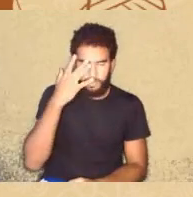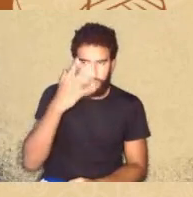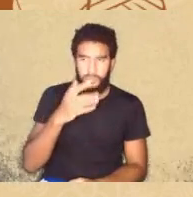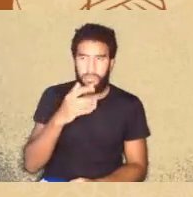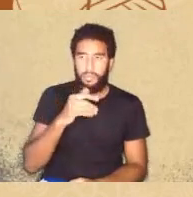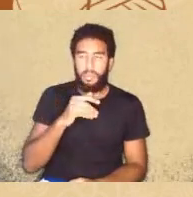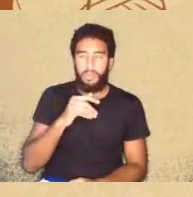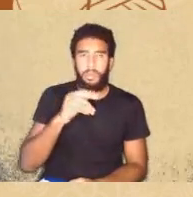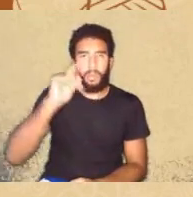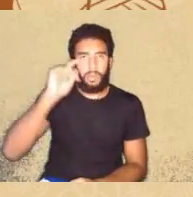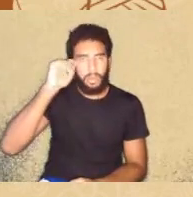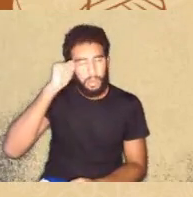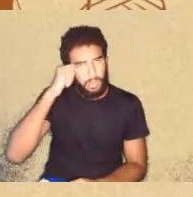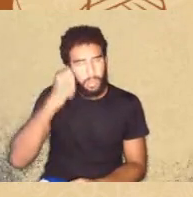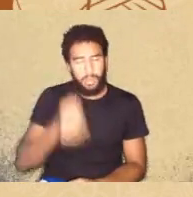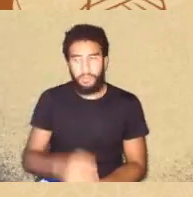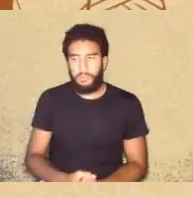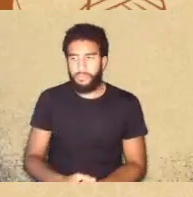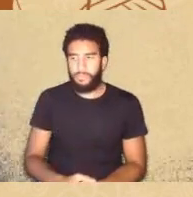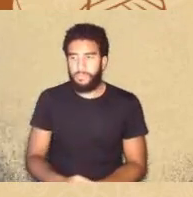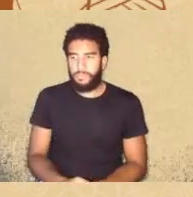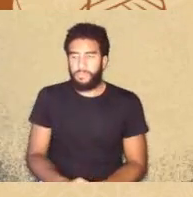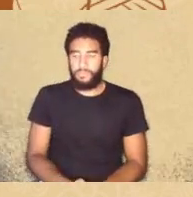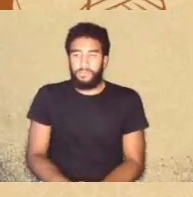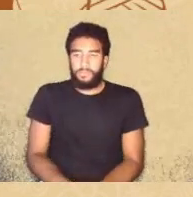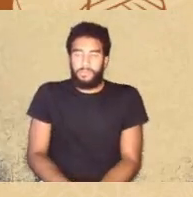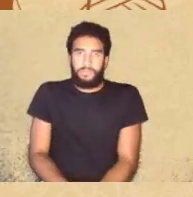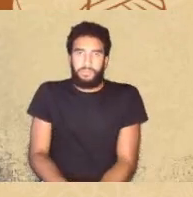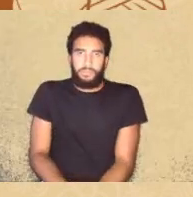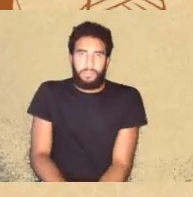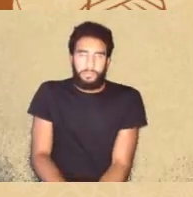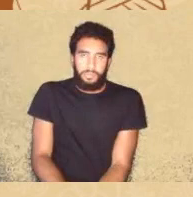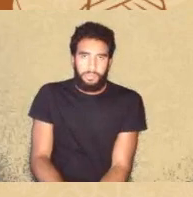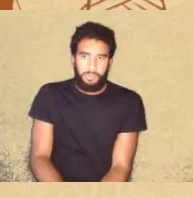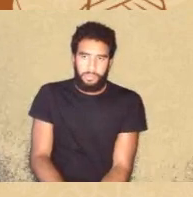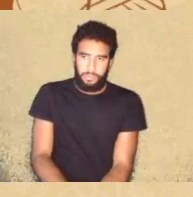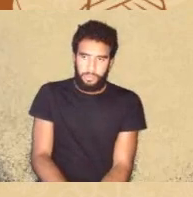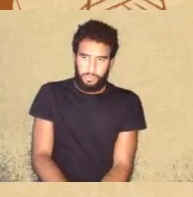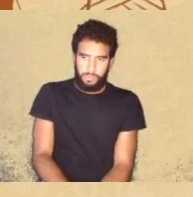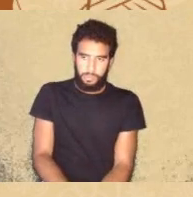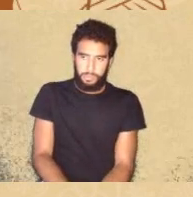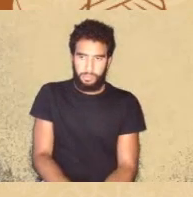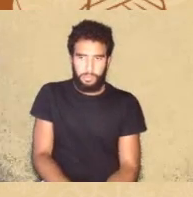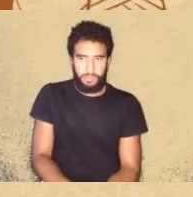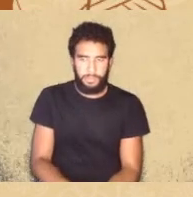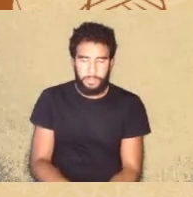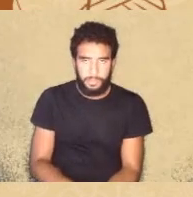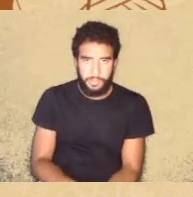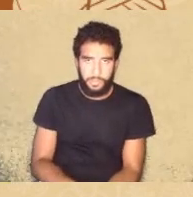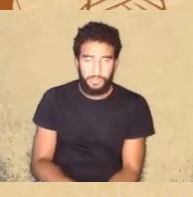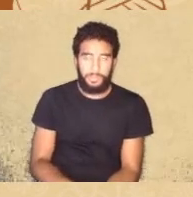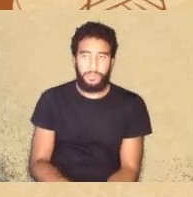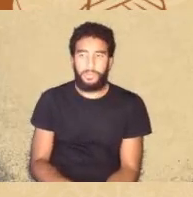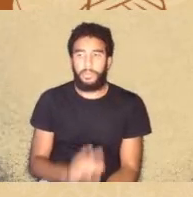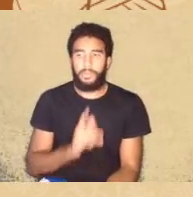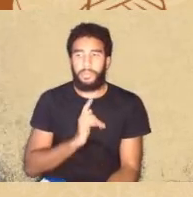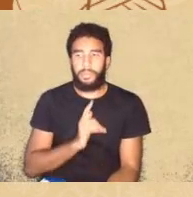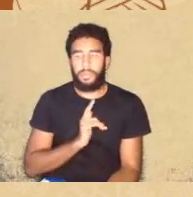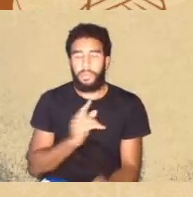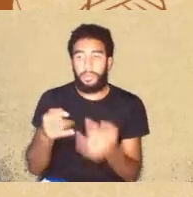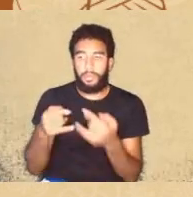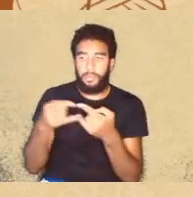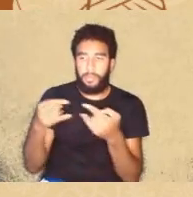a Secretaria de Promoção de Políticas para as Mulheres conseguiu interseccionalizar mais, pensando em saúde